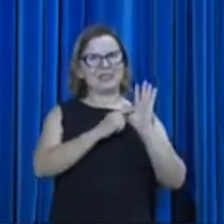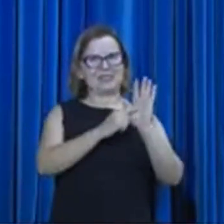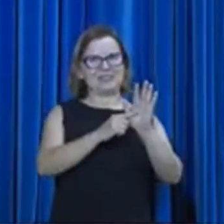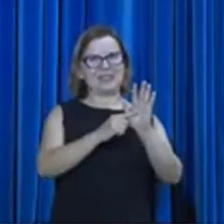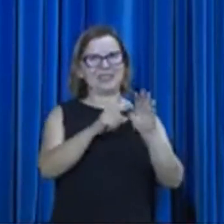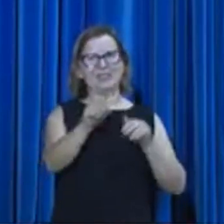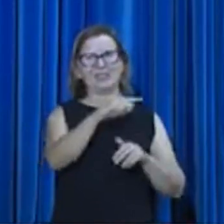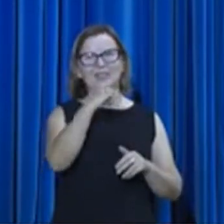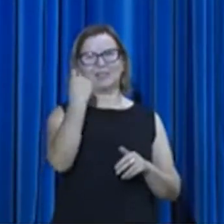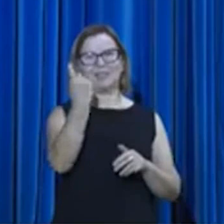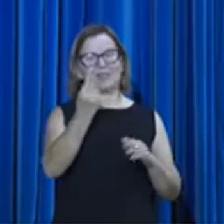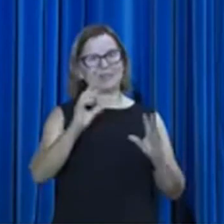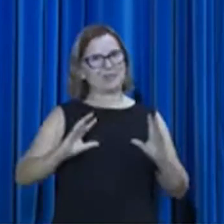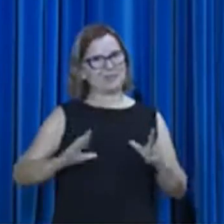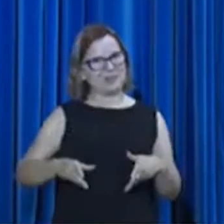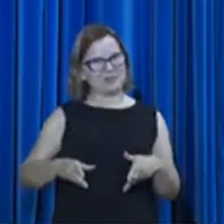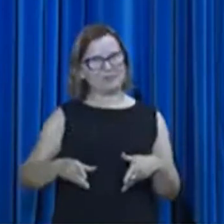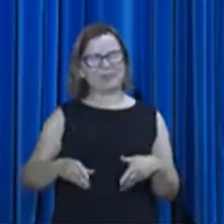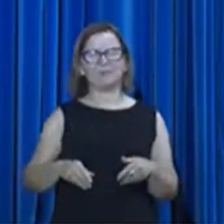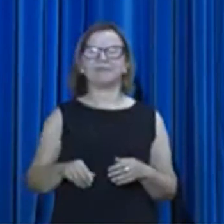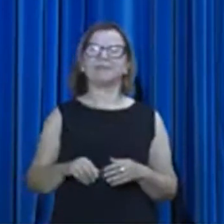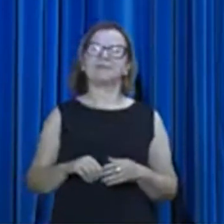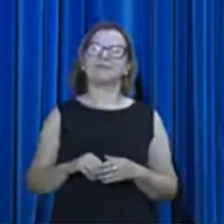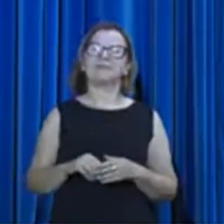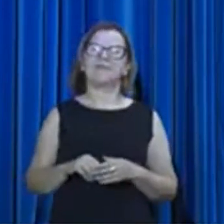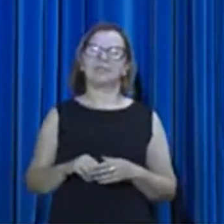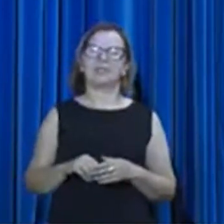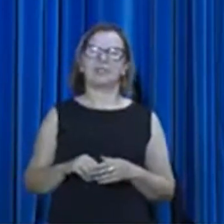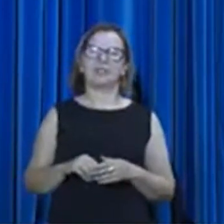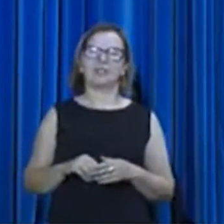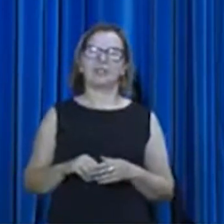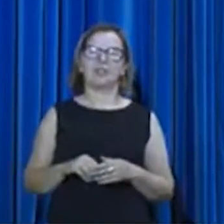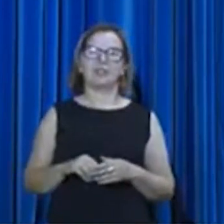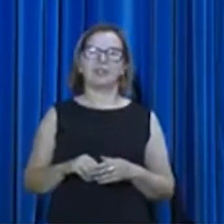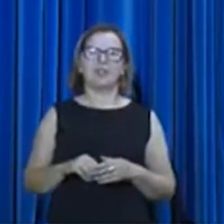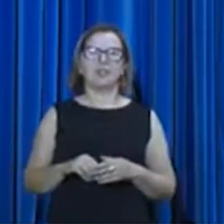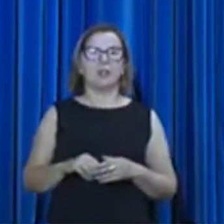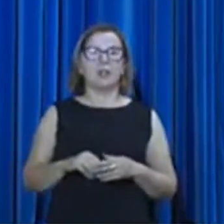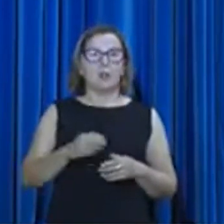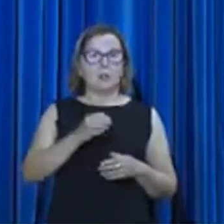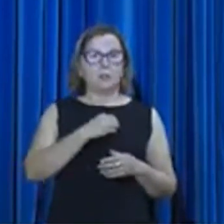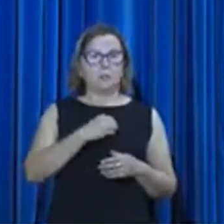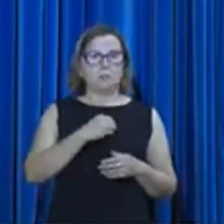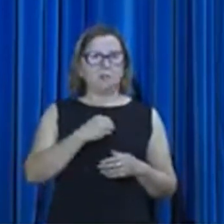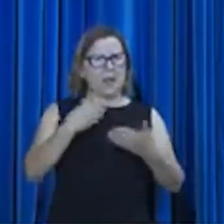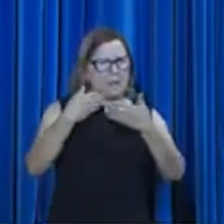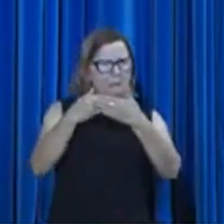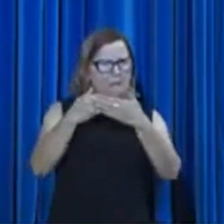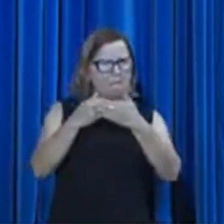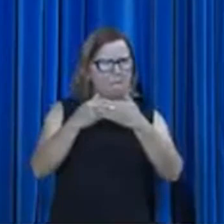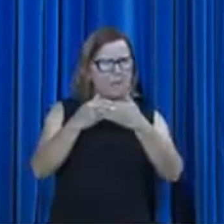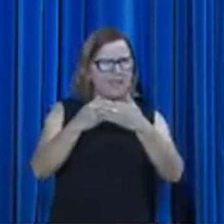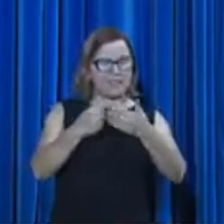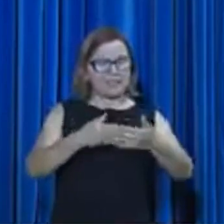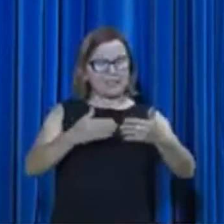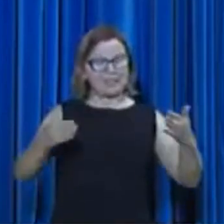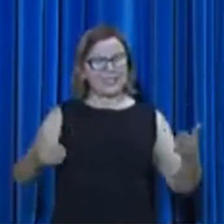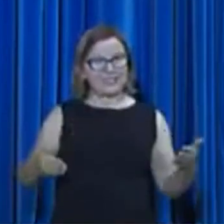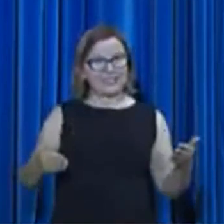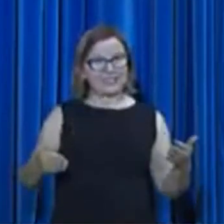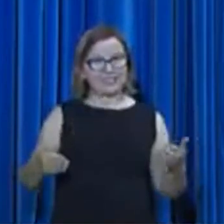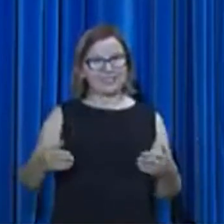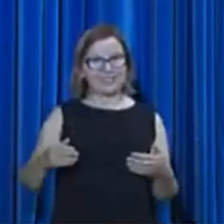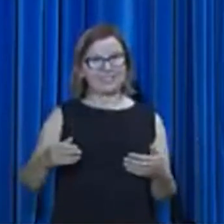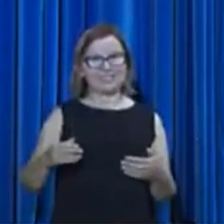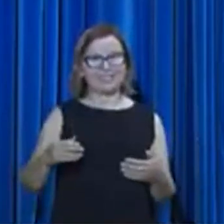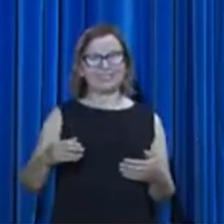mortal. Nós estamos suscetíveis ainda ao pecado que tão de perto nos assedia. Os nossos sentidos estão